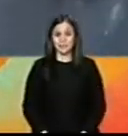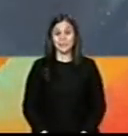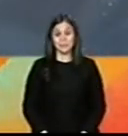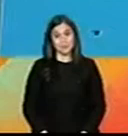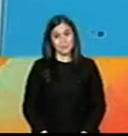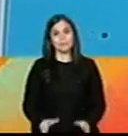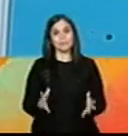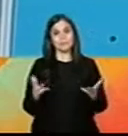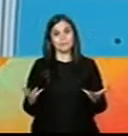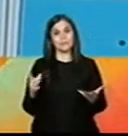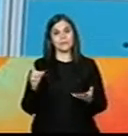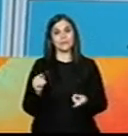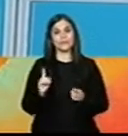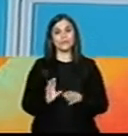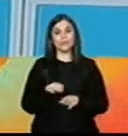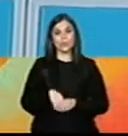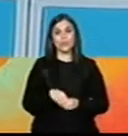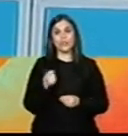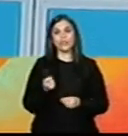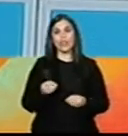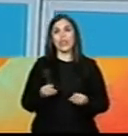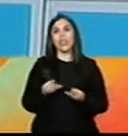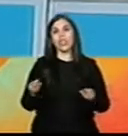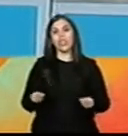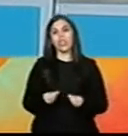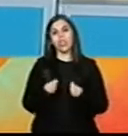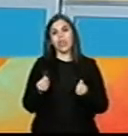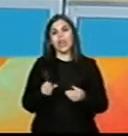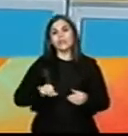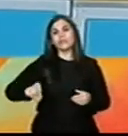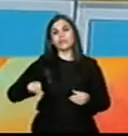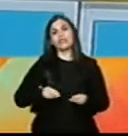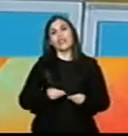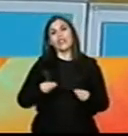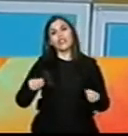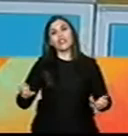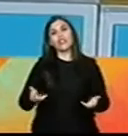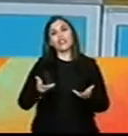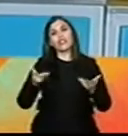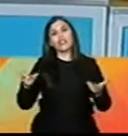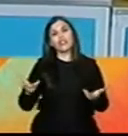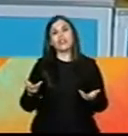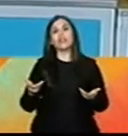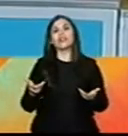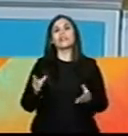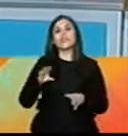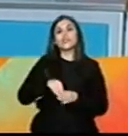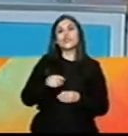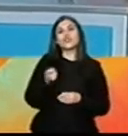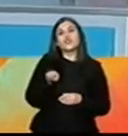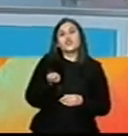E agora um bocadinho, para tornar um bocadinho mais líquido, para ser mais fácil depois então nós usarmos como molho, vamos só diluir